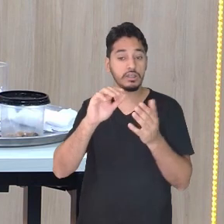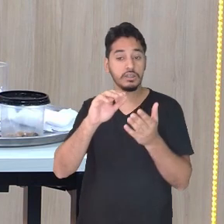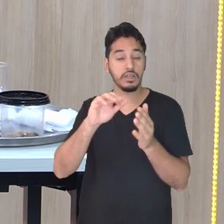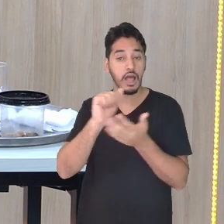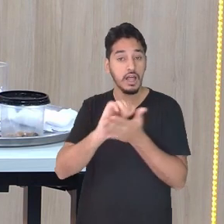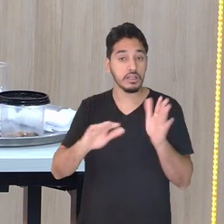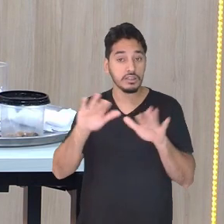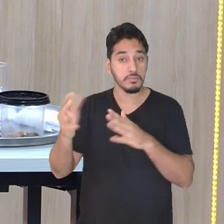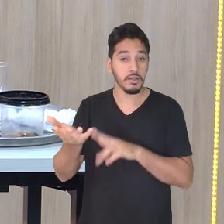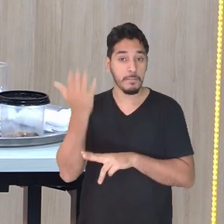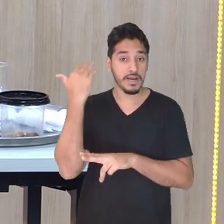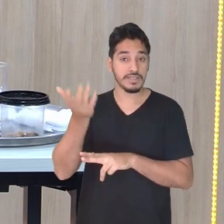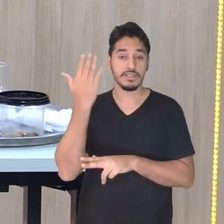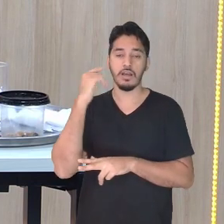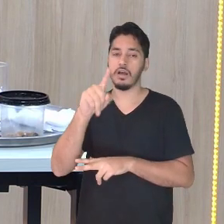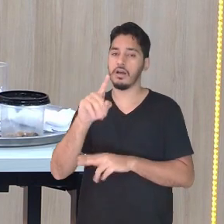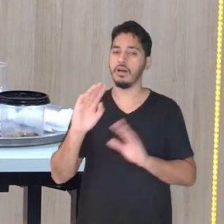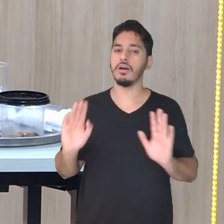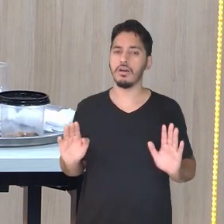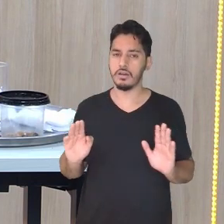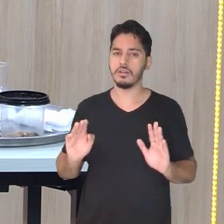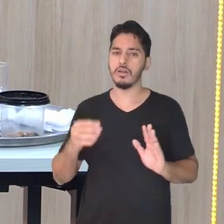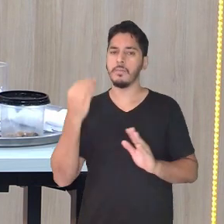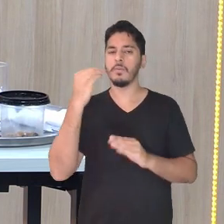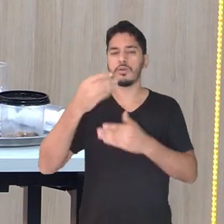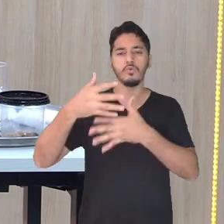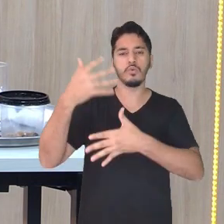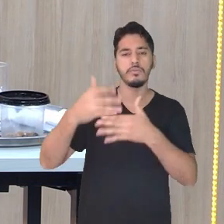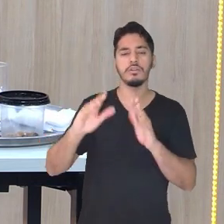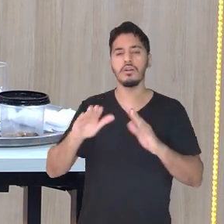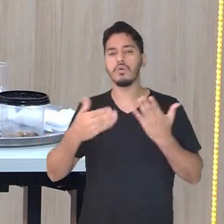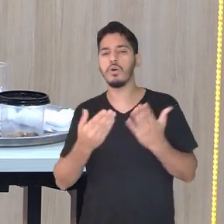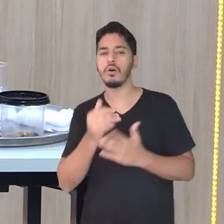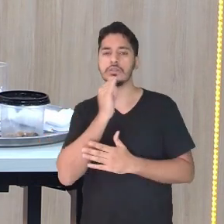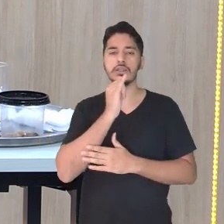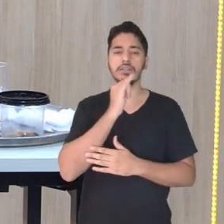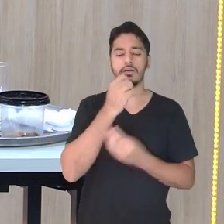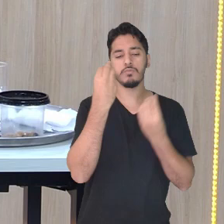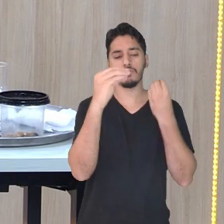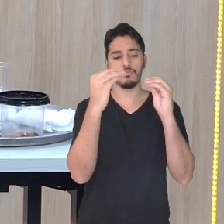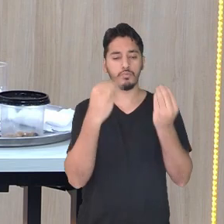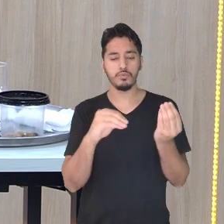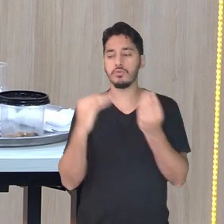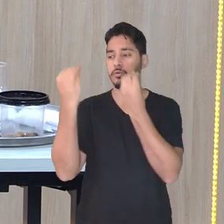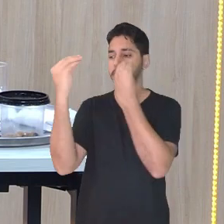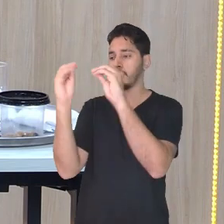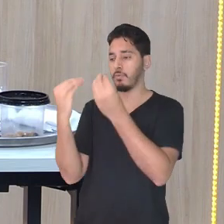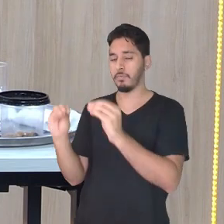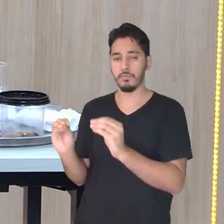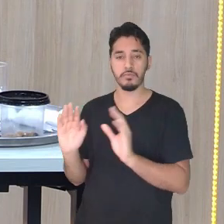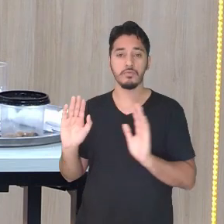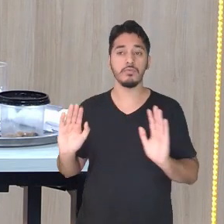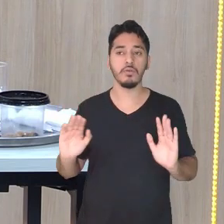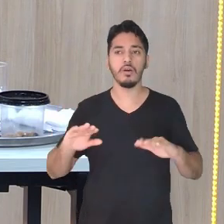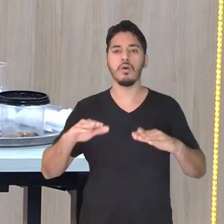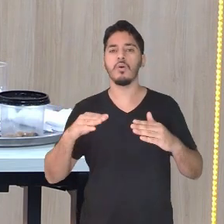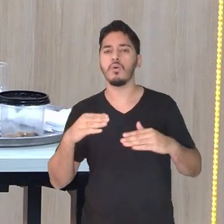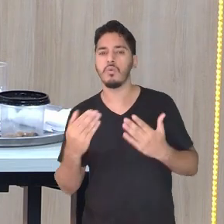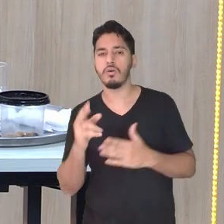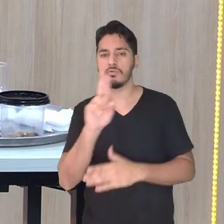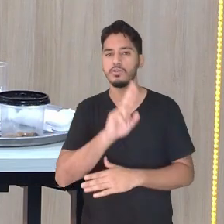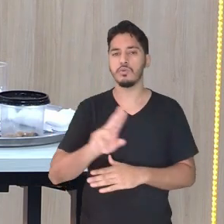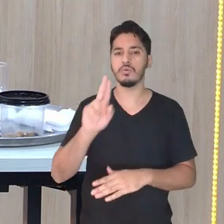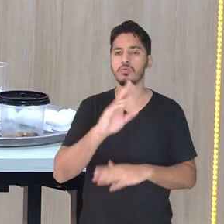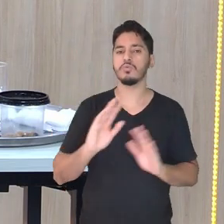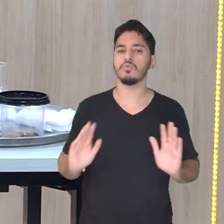façam. Realize essa atividade. Bota aí no comentário quais foram os exemplos que vocês colocaram para homogênea, para heterogênea. Que